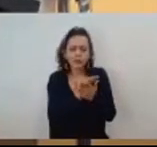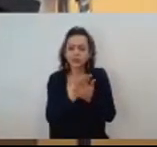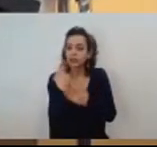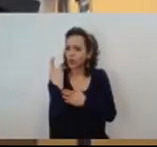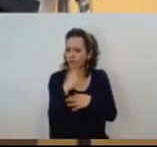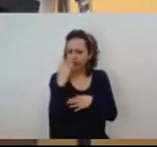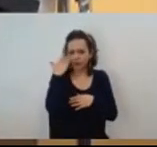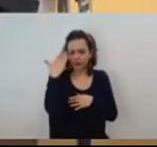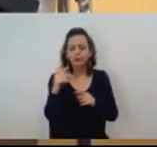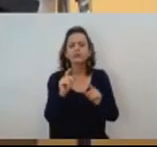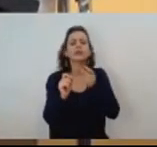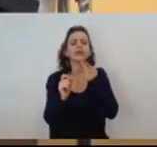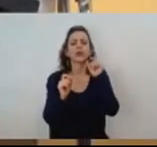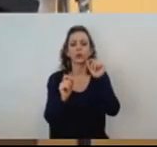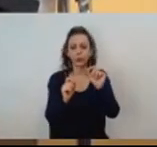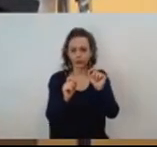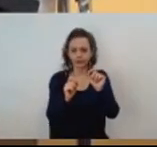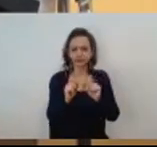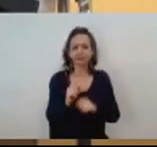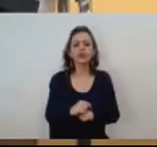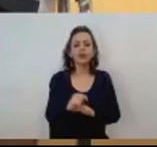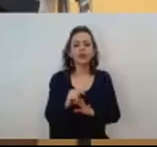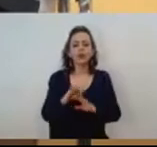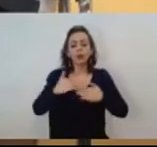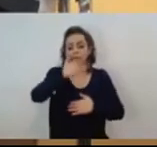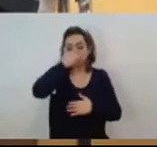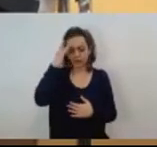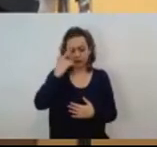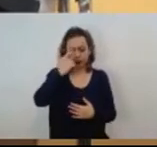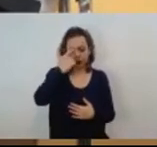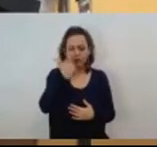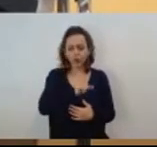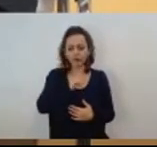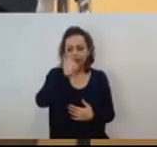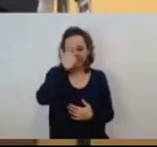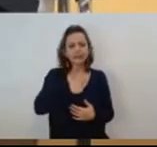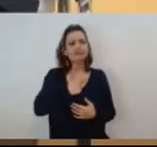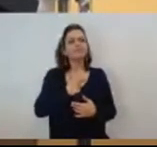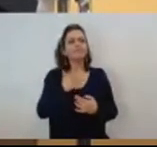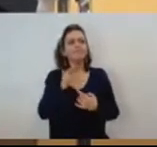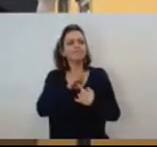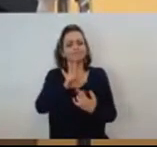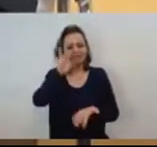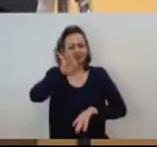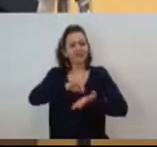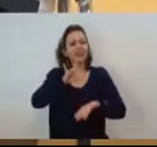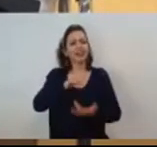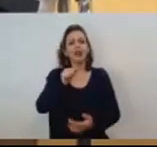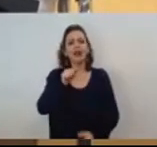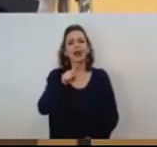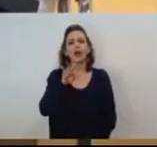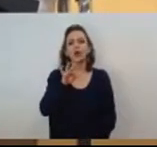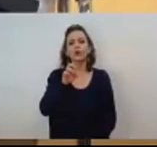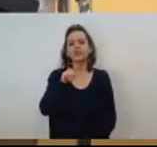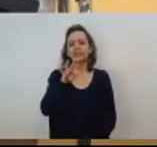autenticidade e o quanto eu tô querendo deixar os outros confortáveis e exatamente isso que você falou porque a